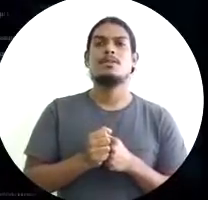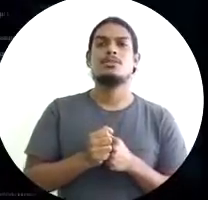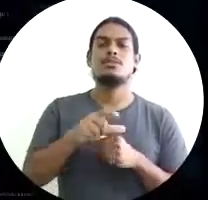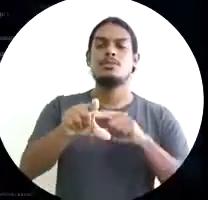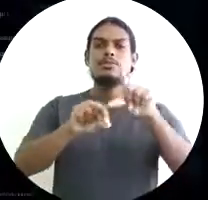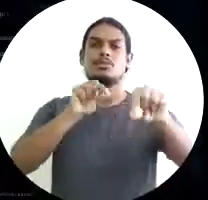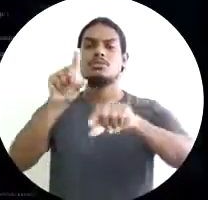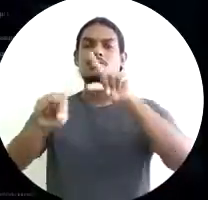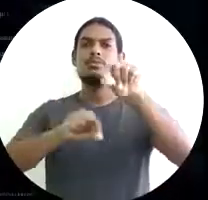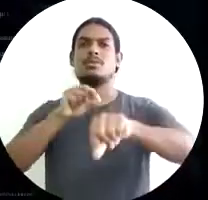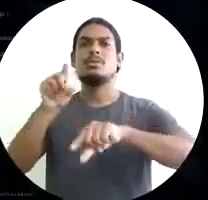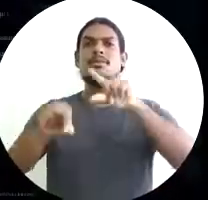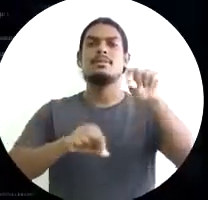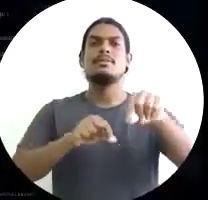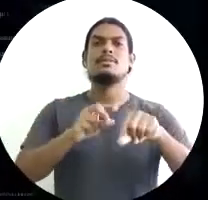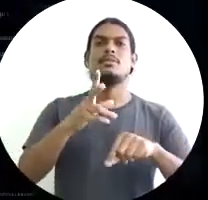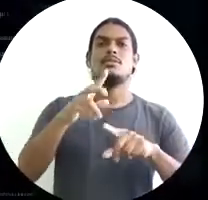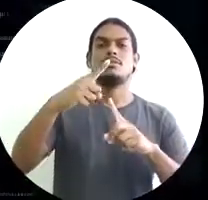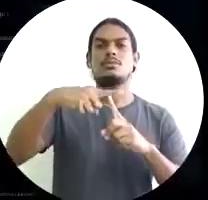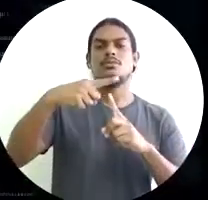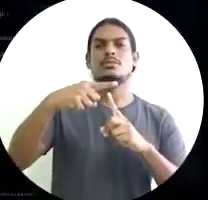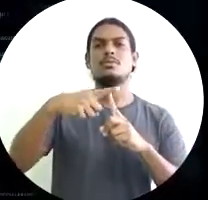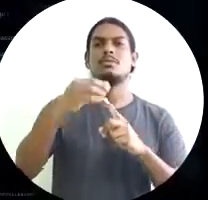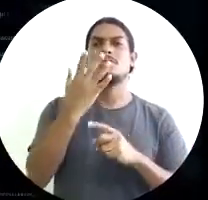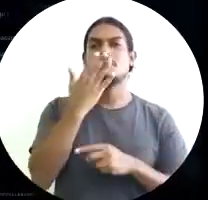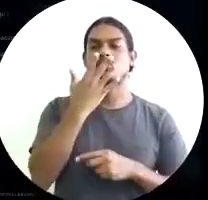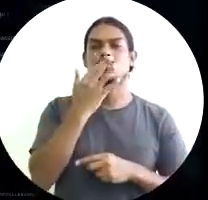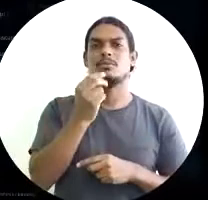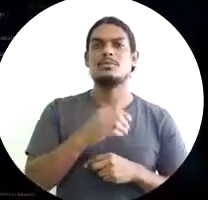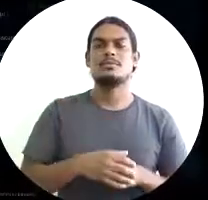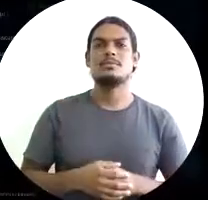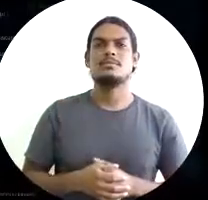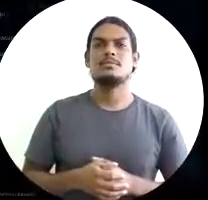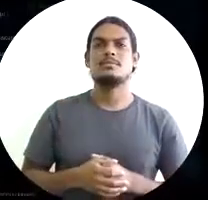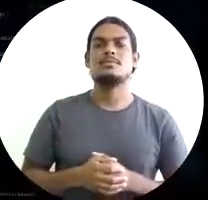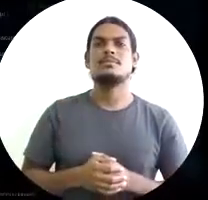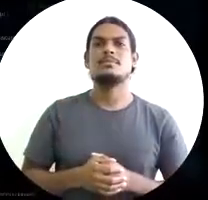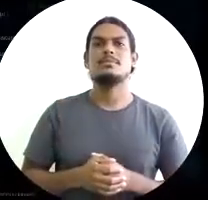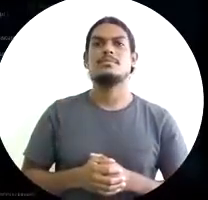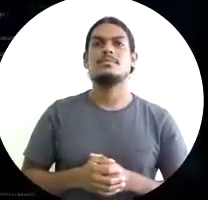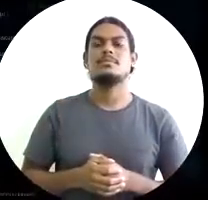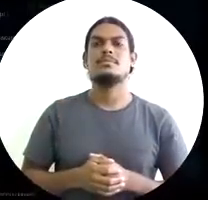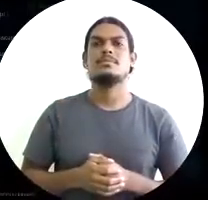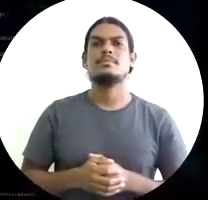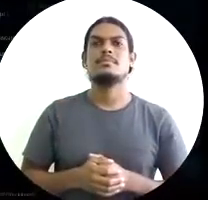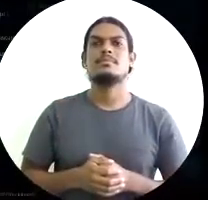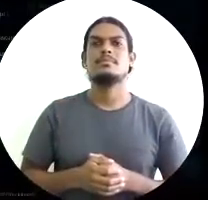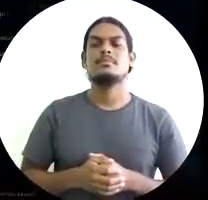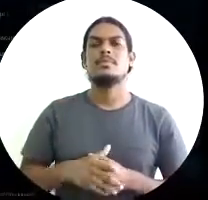de iluminação, usando o código hexadecimal. Uma descrição melhor e o